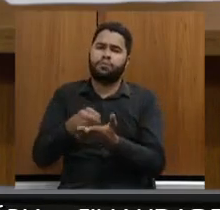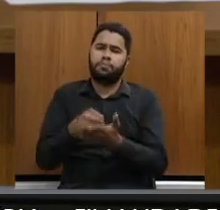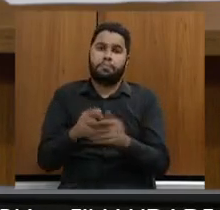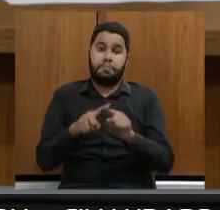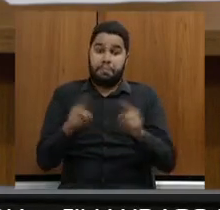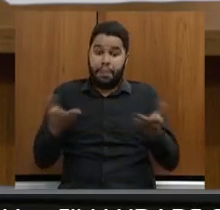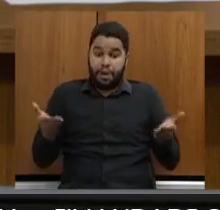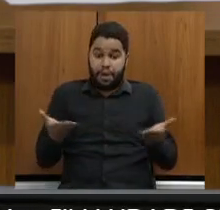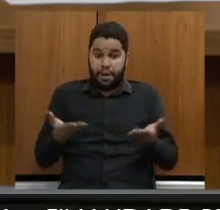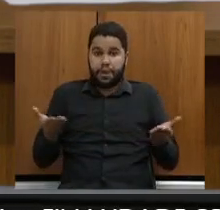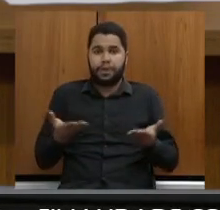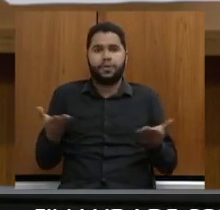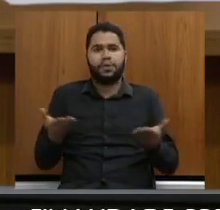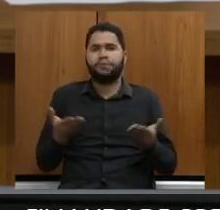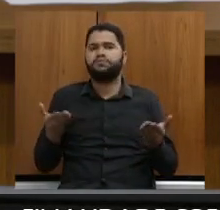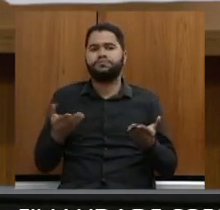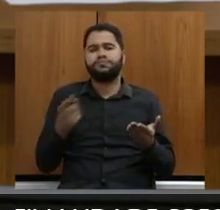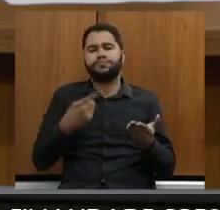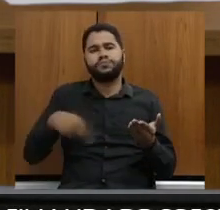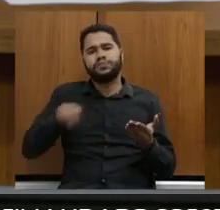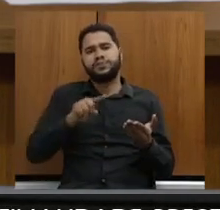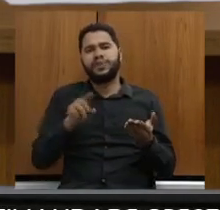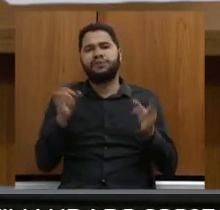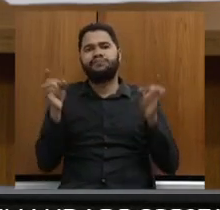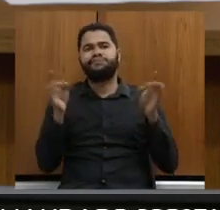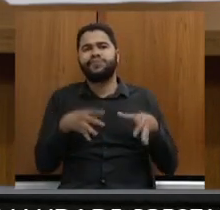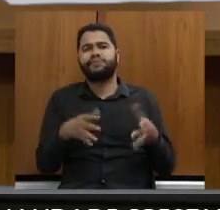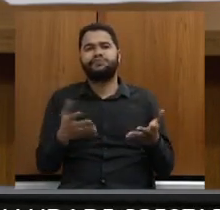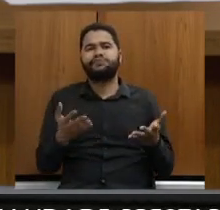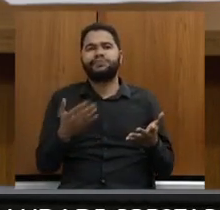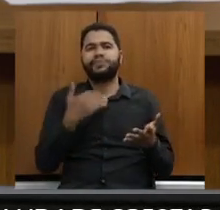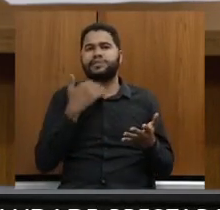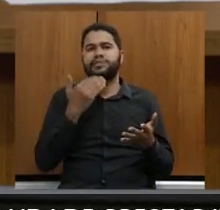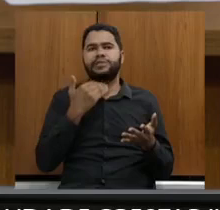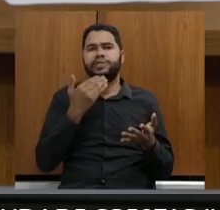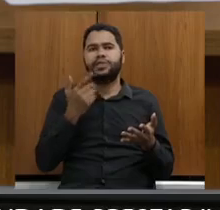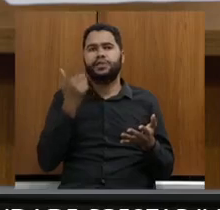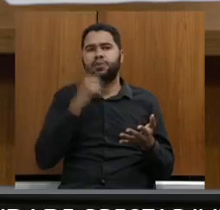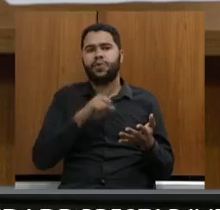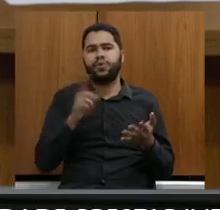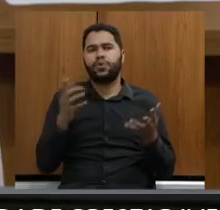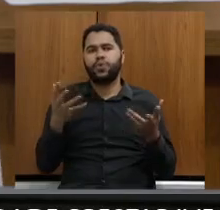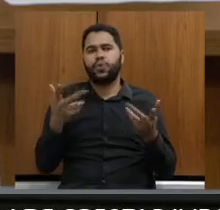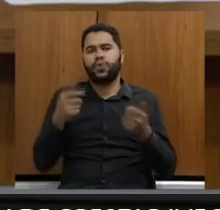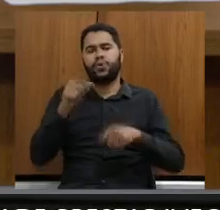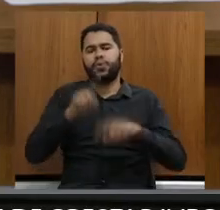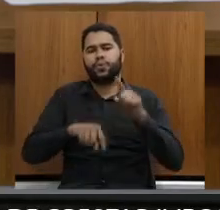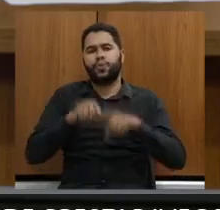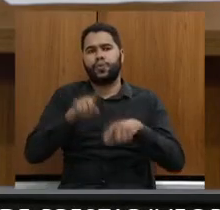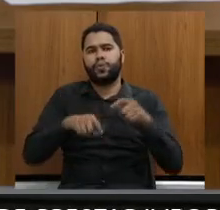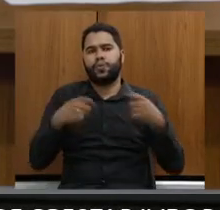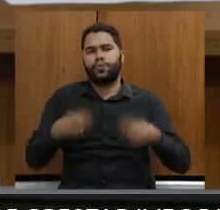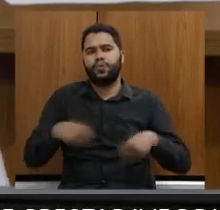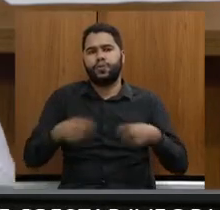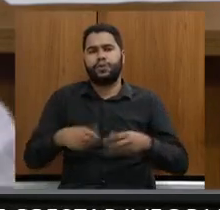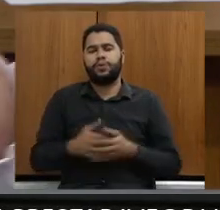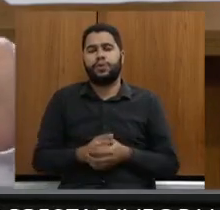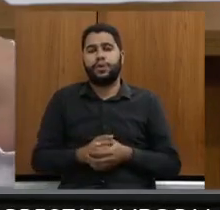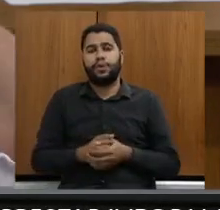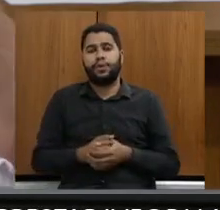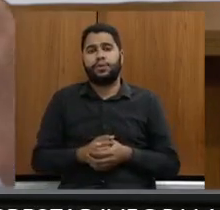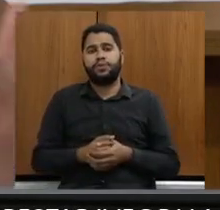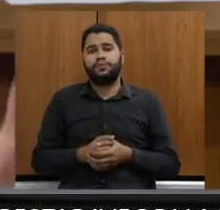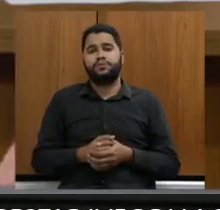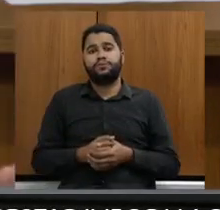mas no momento essa gente abre mão disso aí que ninguém vai conseguir a qualidade do produto necessário no laboratório que